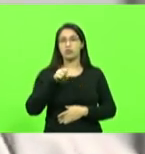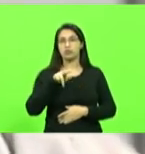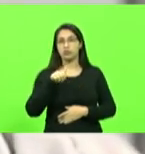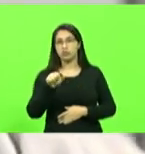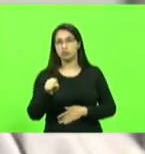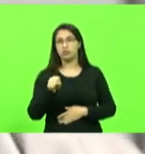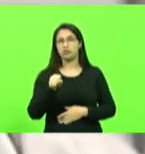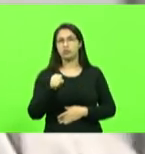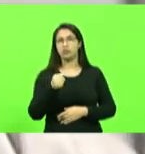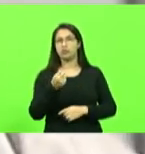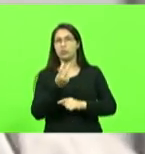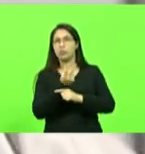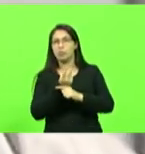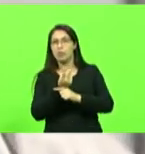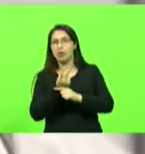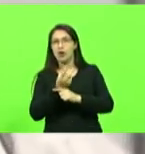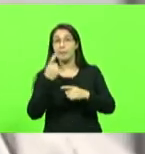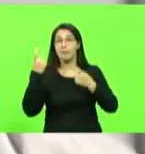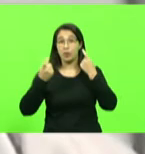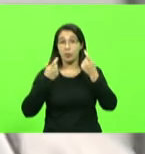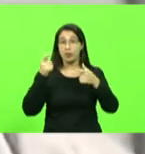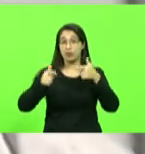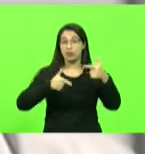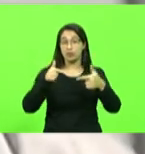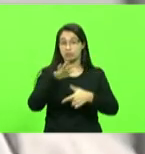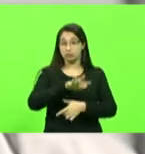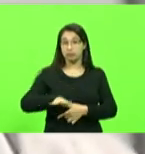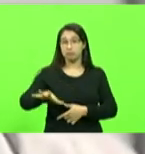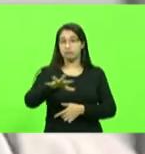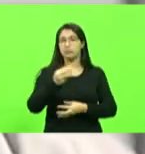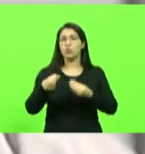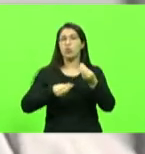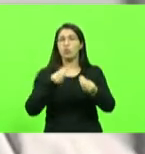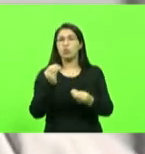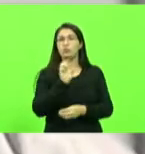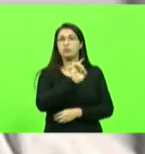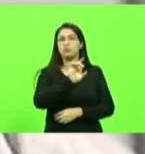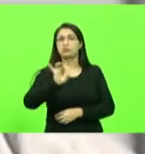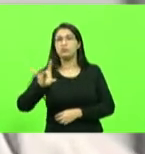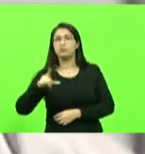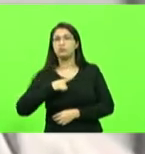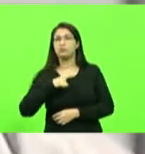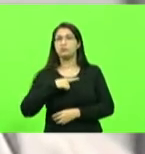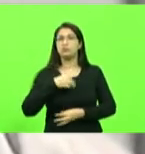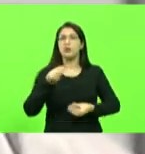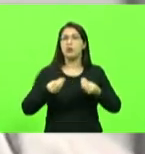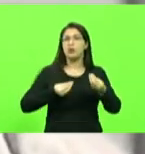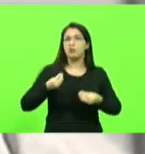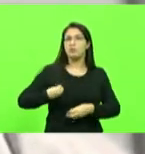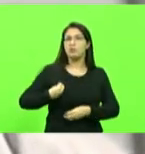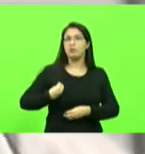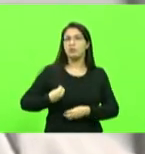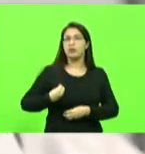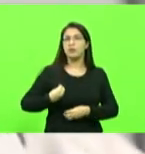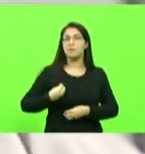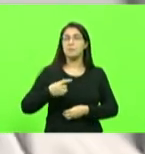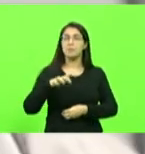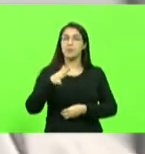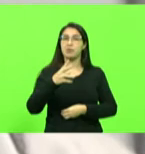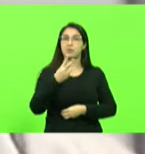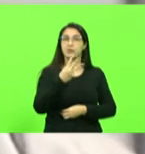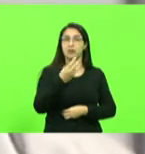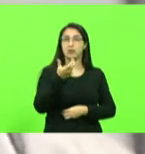condição dos trabalhadores para identificar como estava, né? Nós tivemos um retorno de